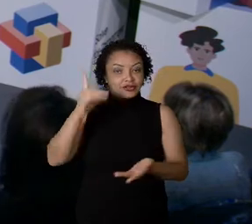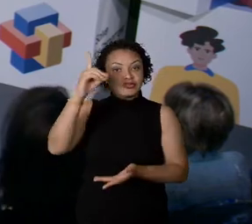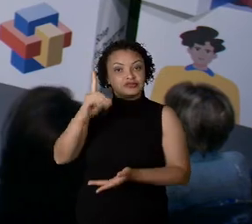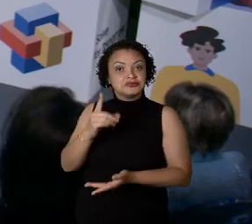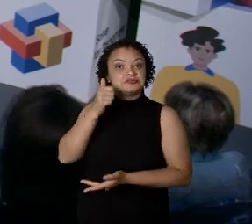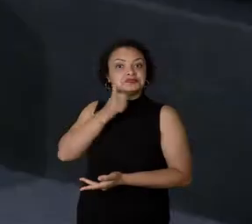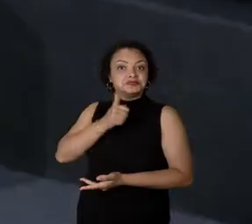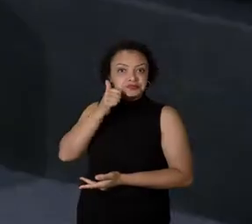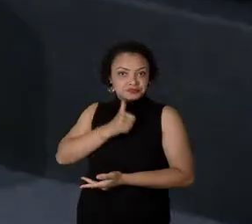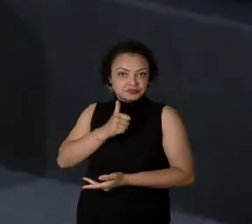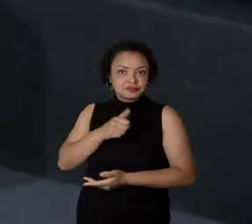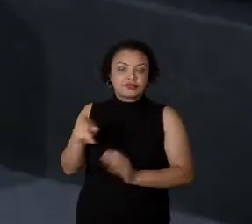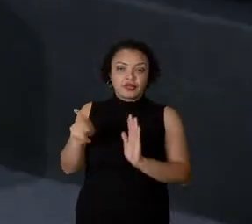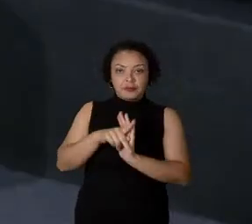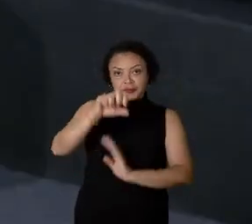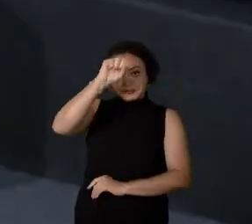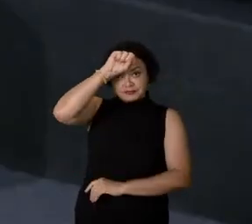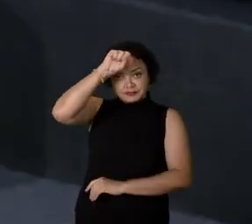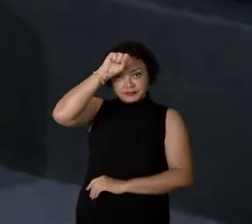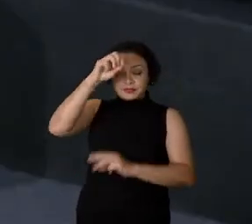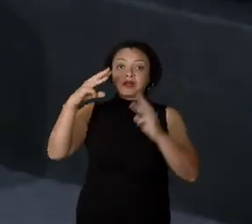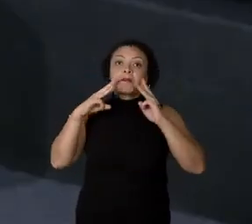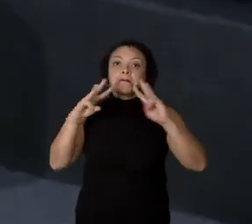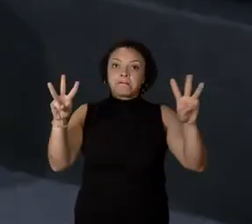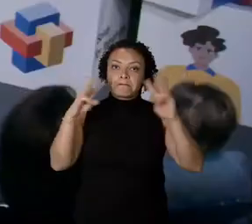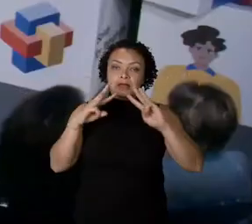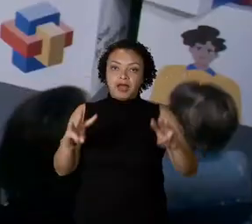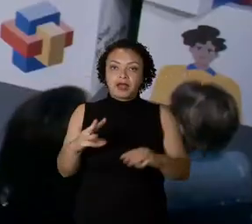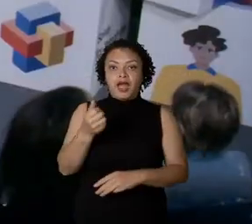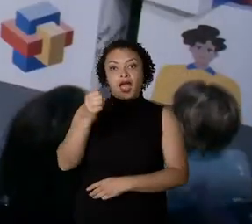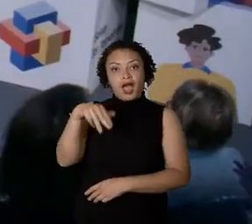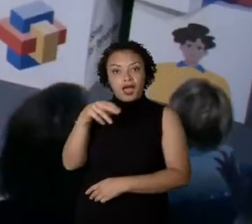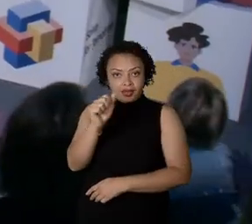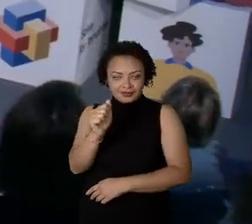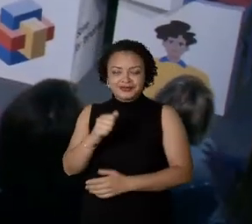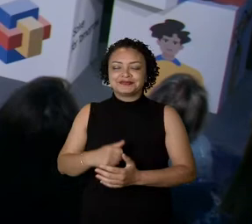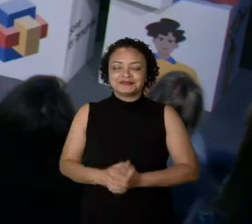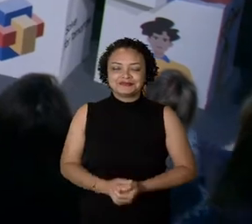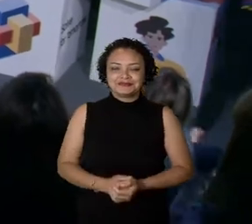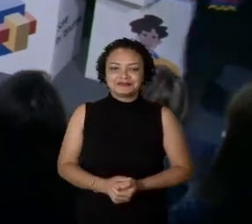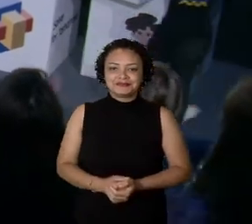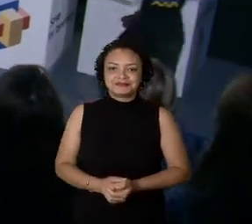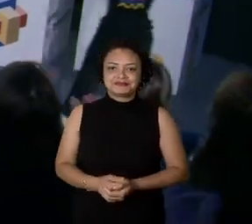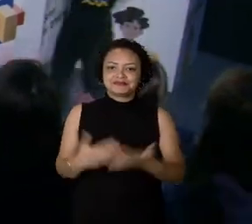marketing corporativo da Samsung Brasil, Ana Karina Pinto. Por favor, Ana.